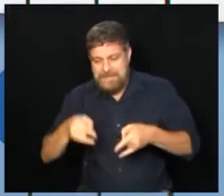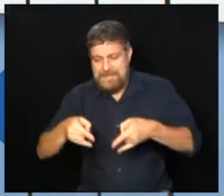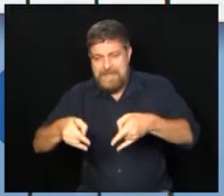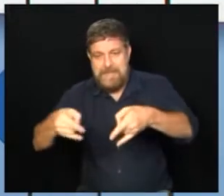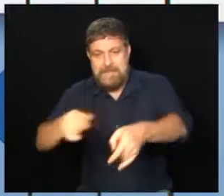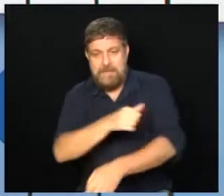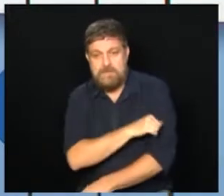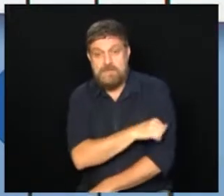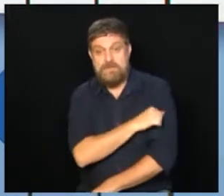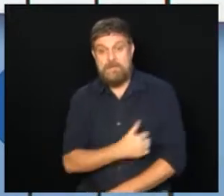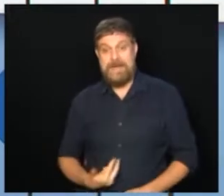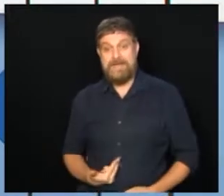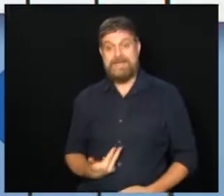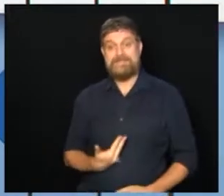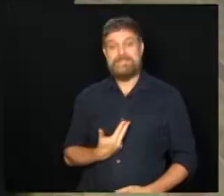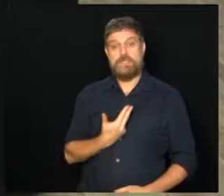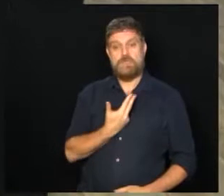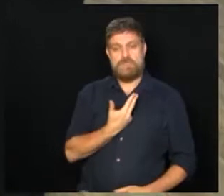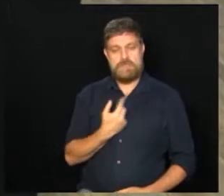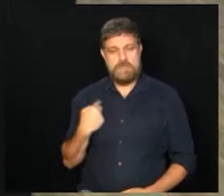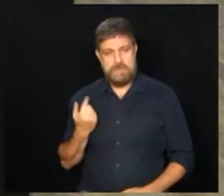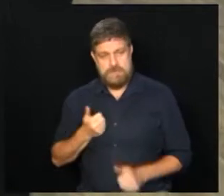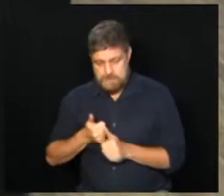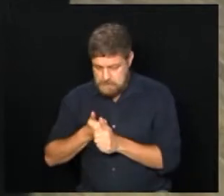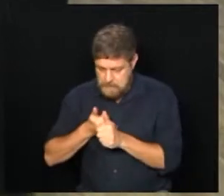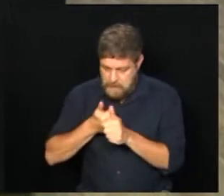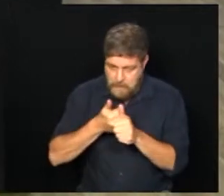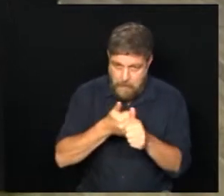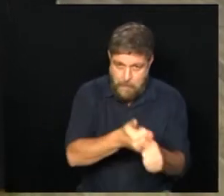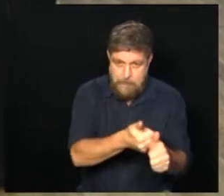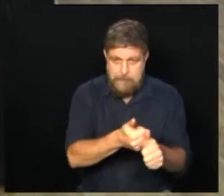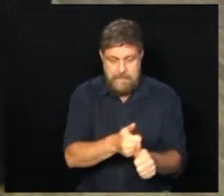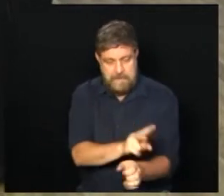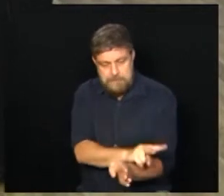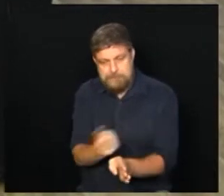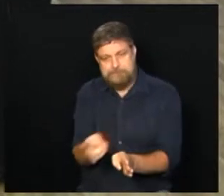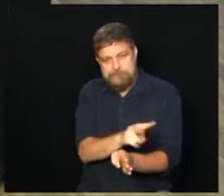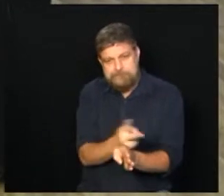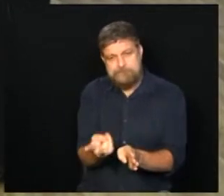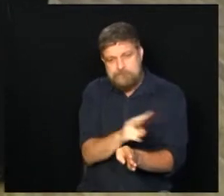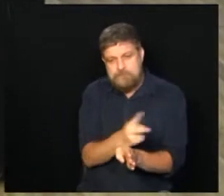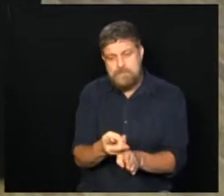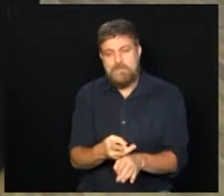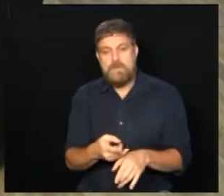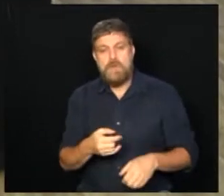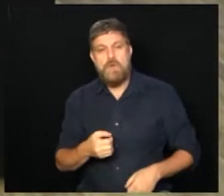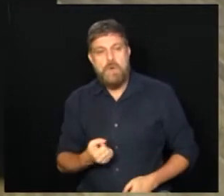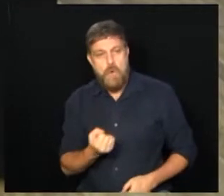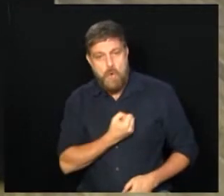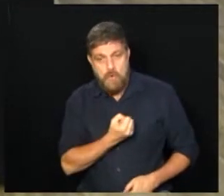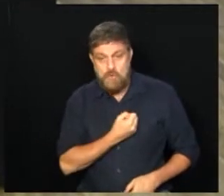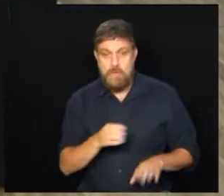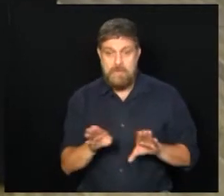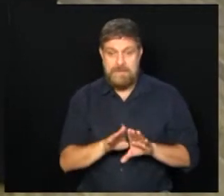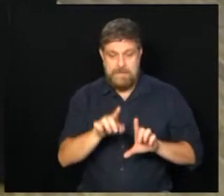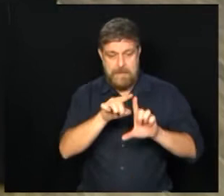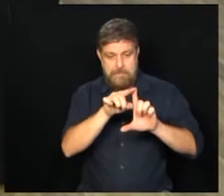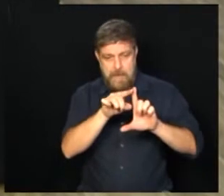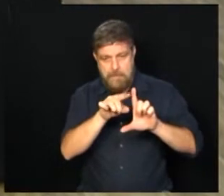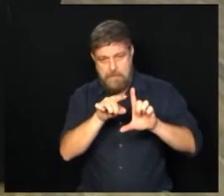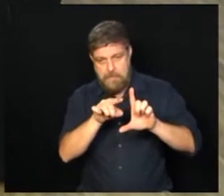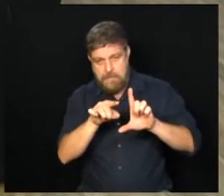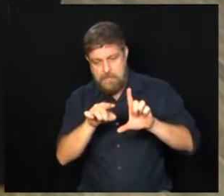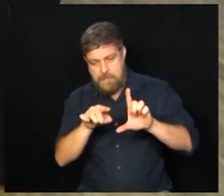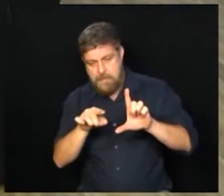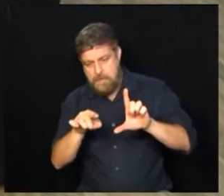enfermaria cirúrgica. E a gente acompanha essa conversão conforme os números e a ocupação for ficando um pouco